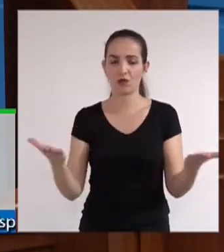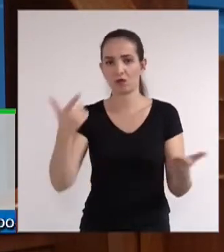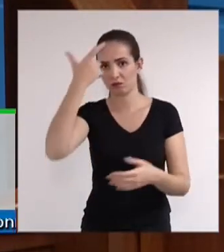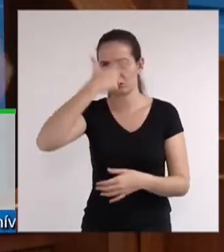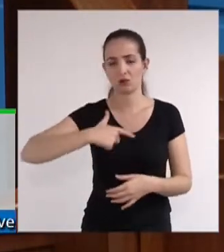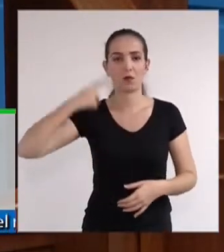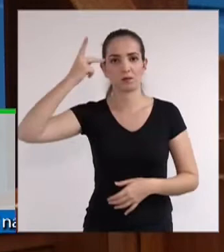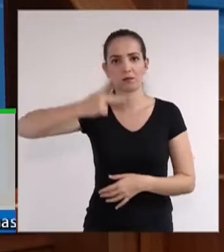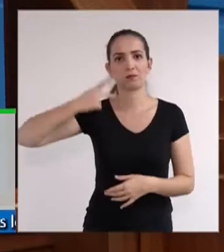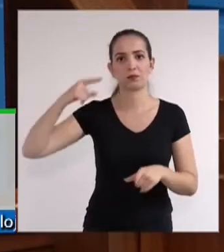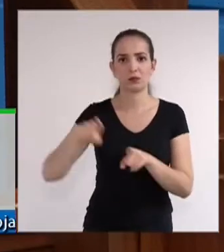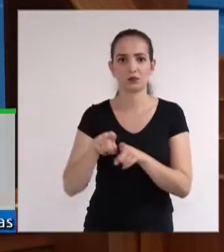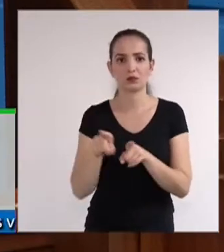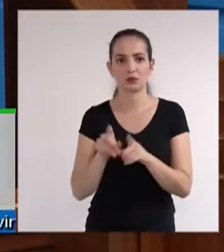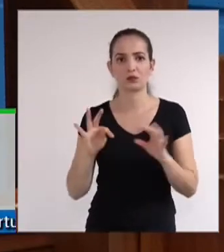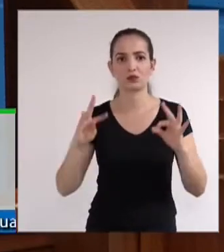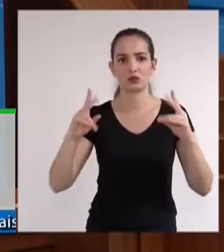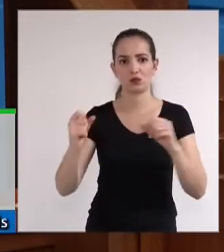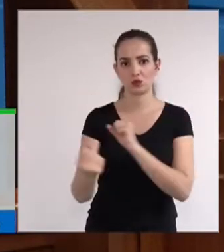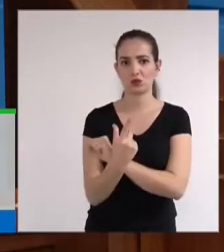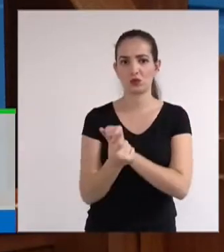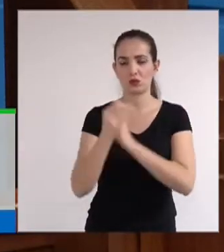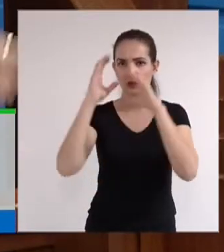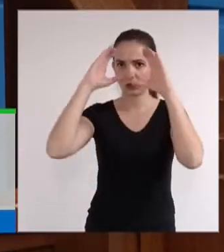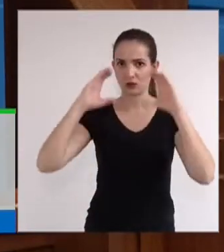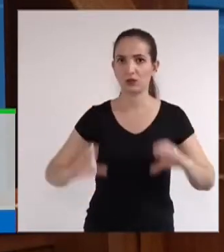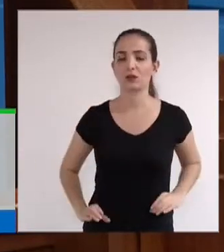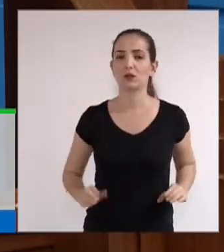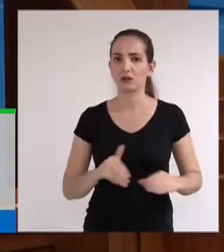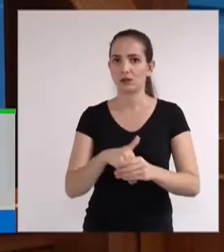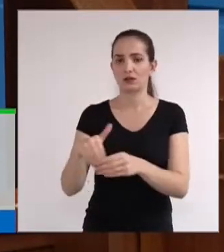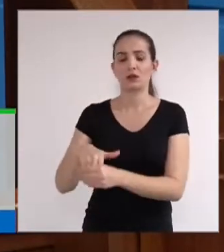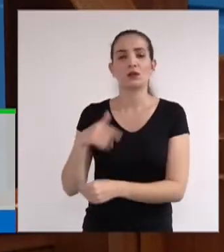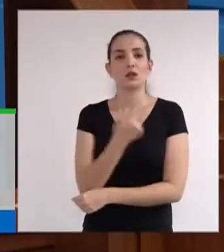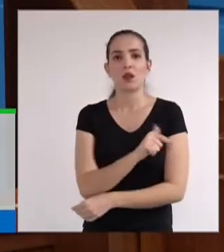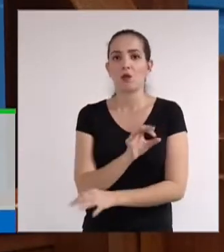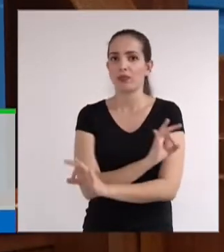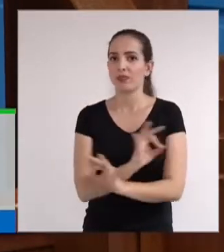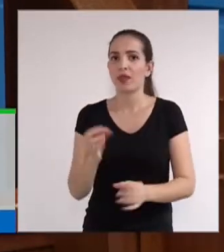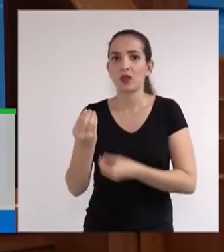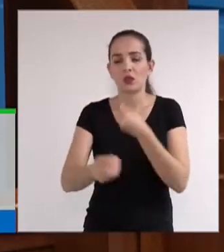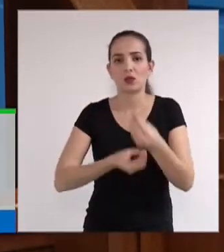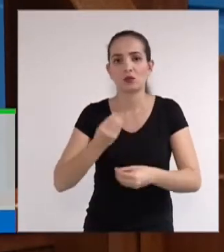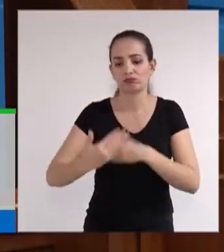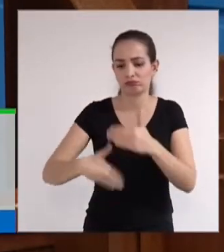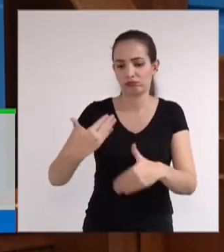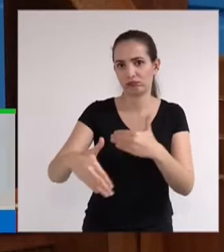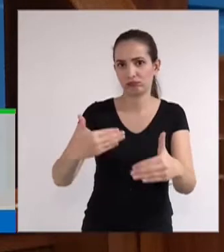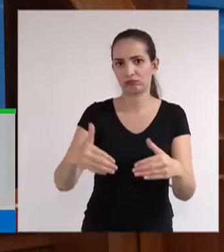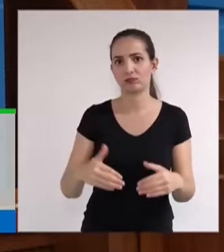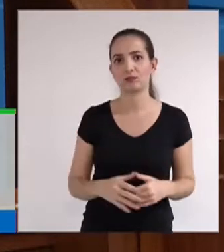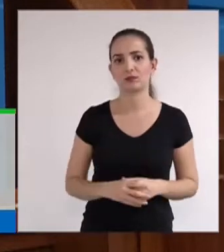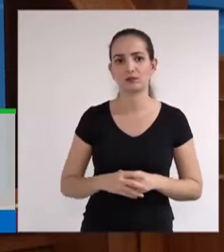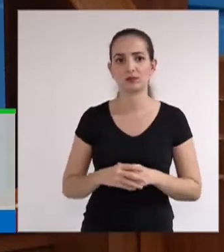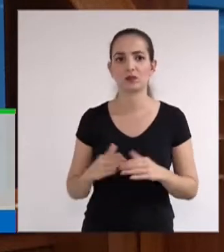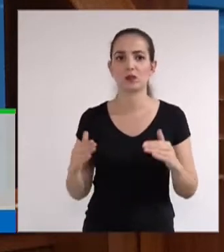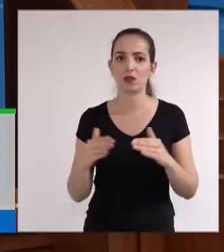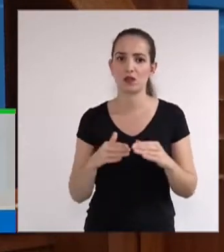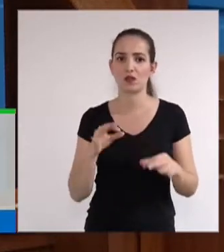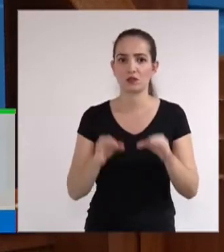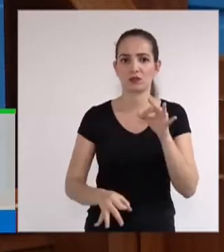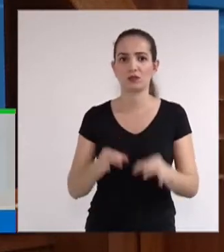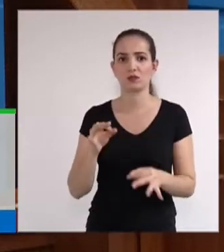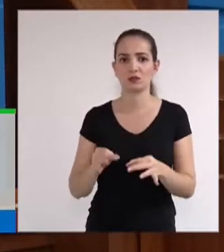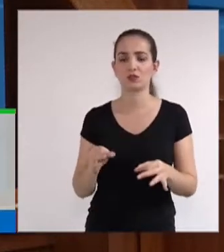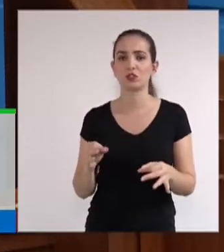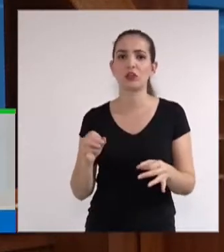políticos e todas contra o cidadão eleitor. Não há nenhuma medida daquela corte que volte contra ela